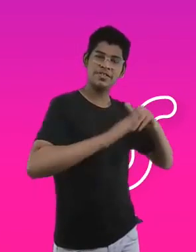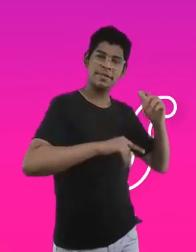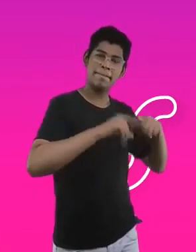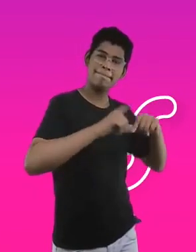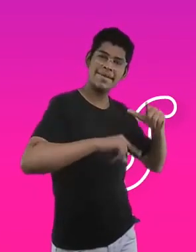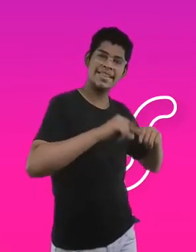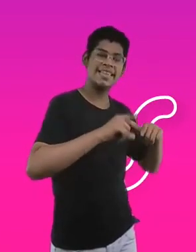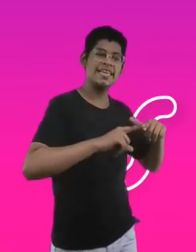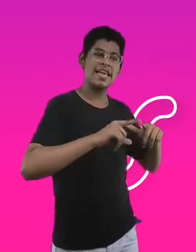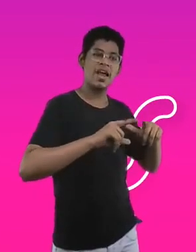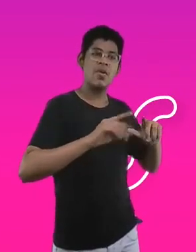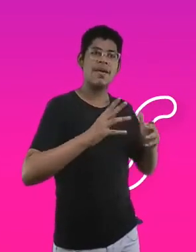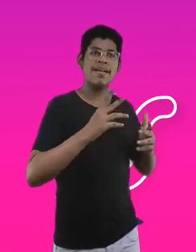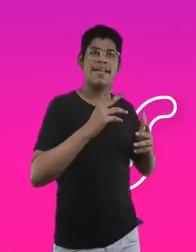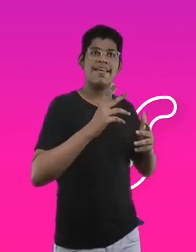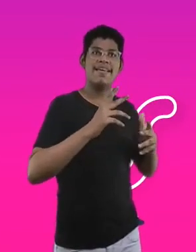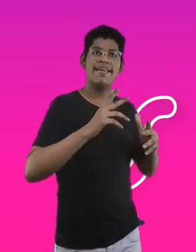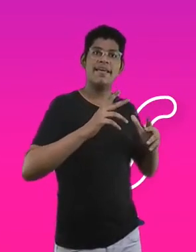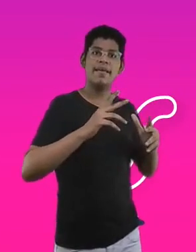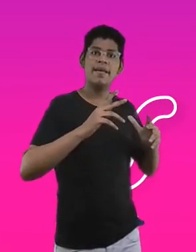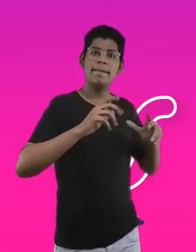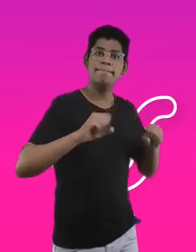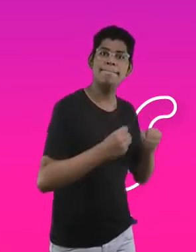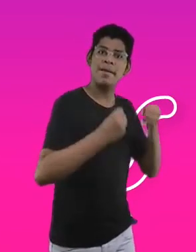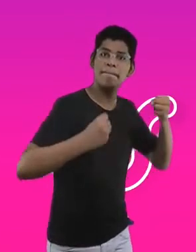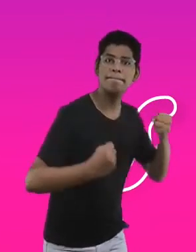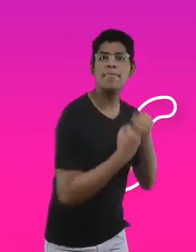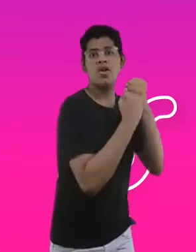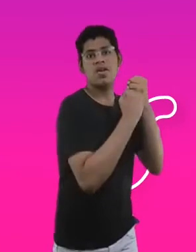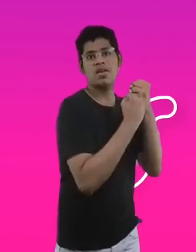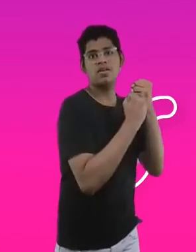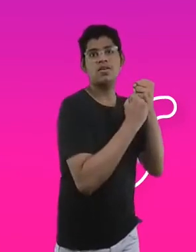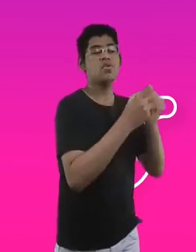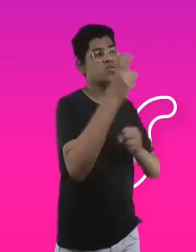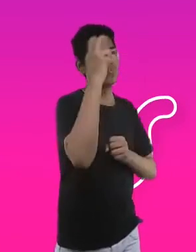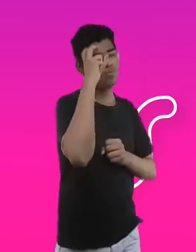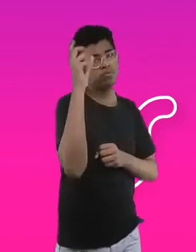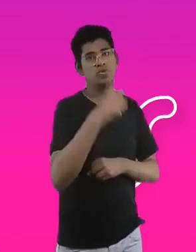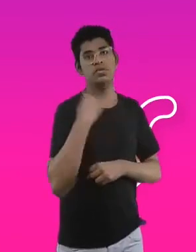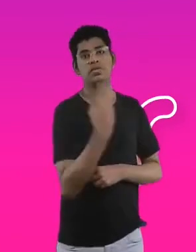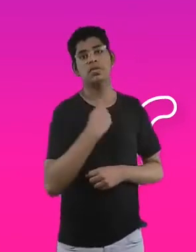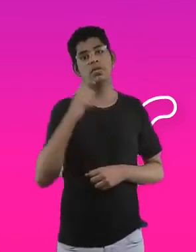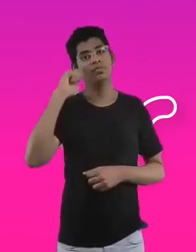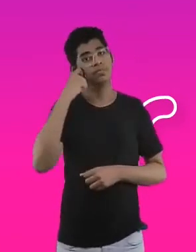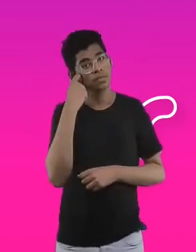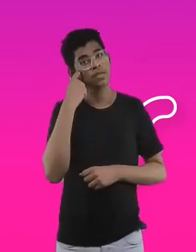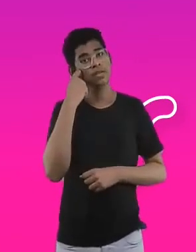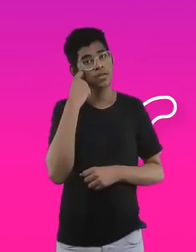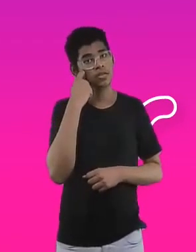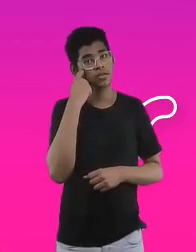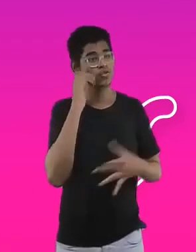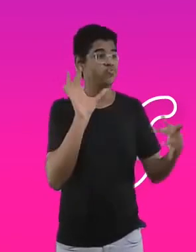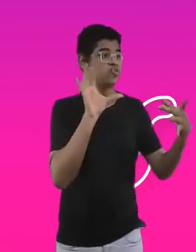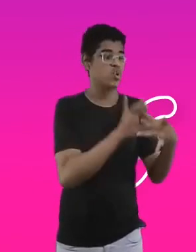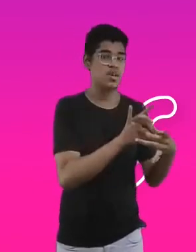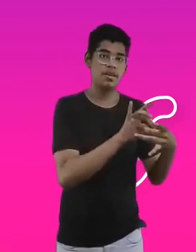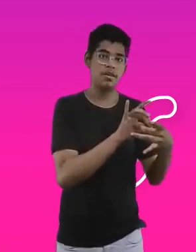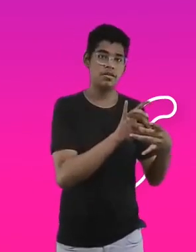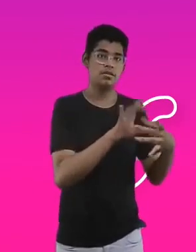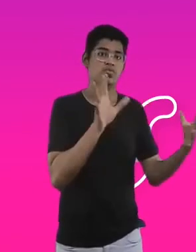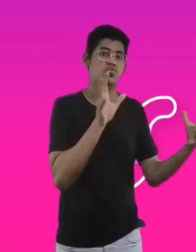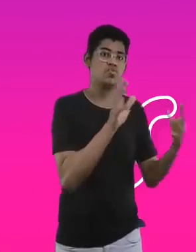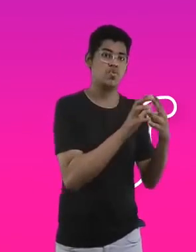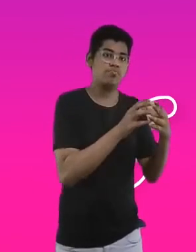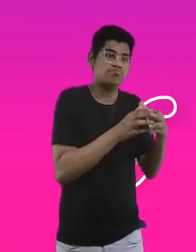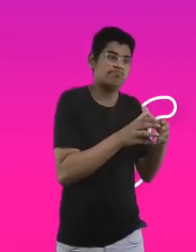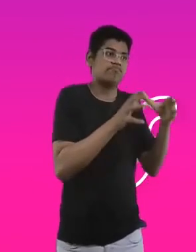reforçam e sustentam a nossa cultura e nos mantêm mais conectados, ampliam essa roda, né? Então,